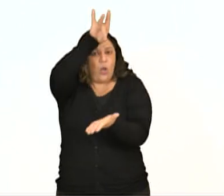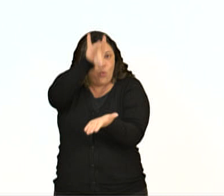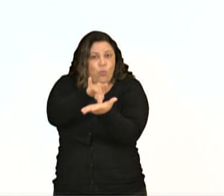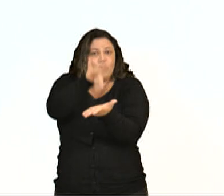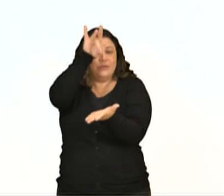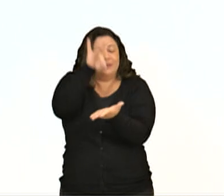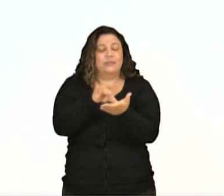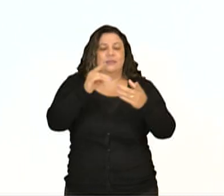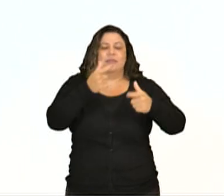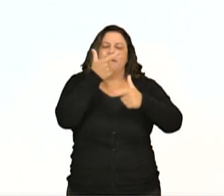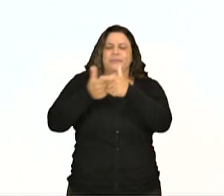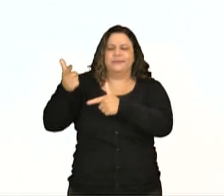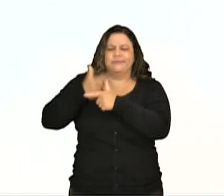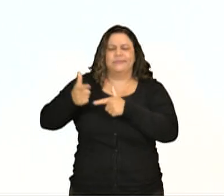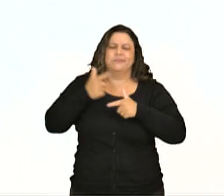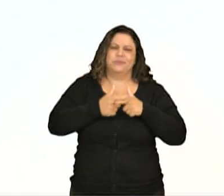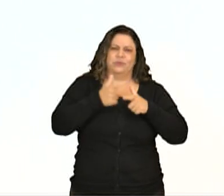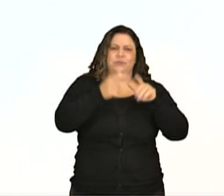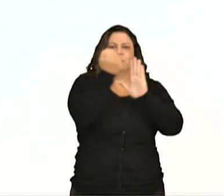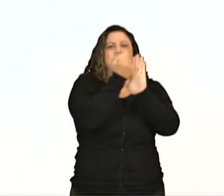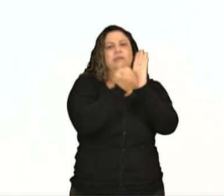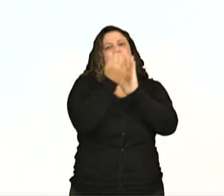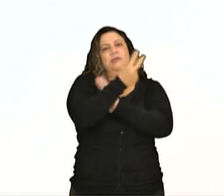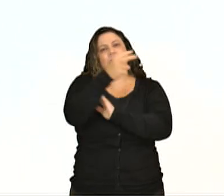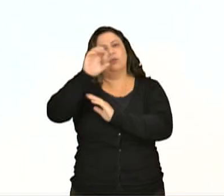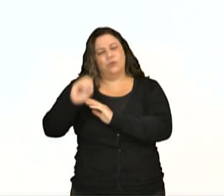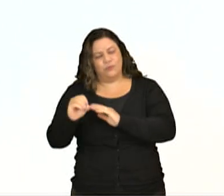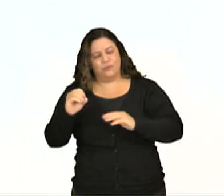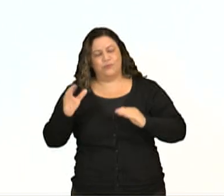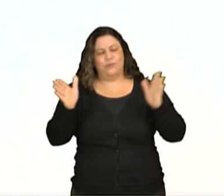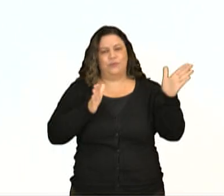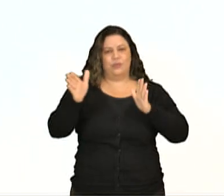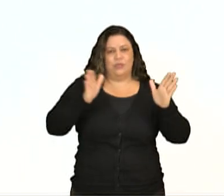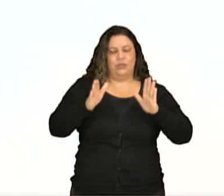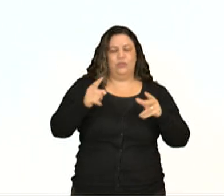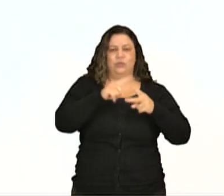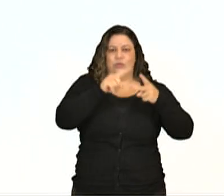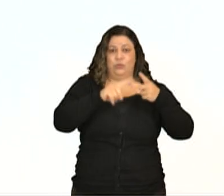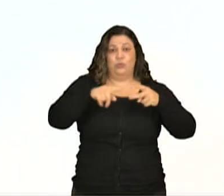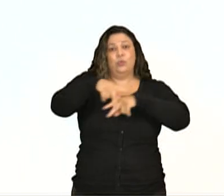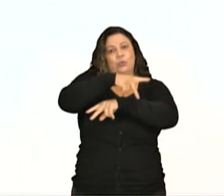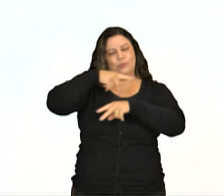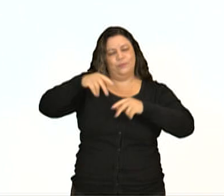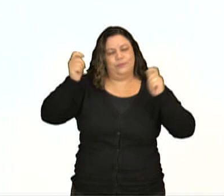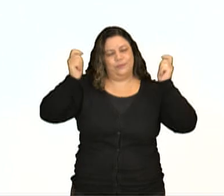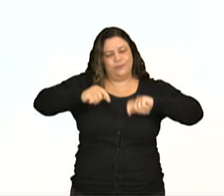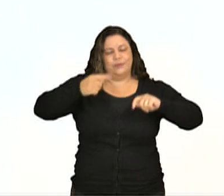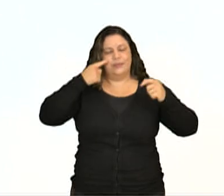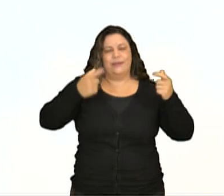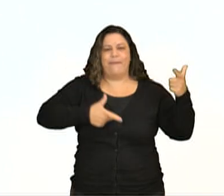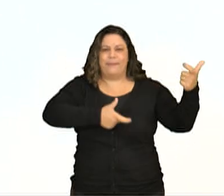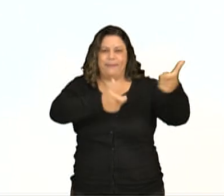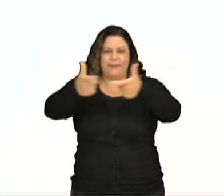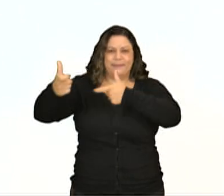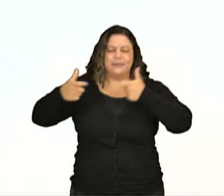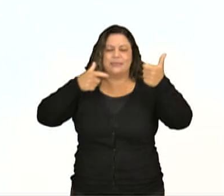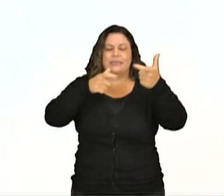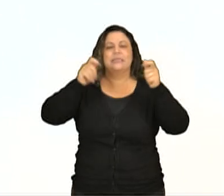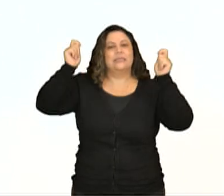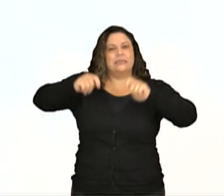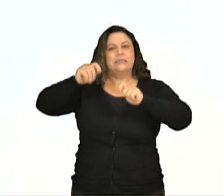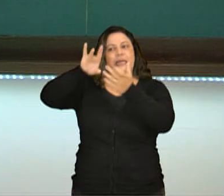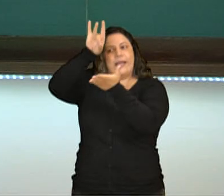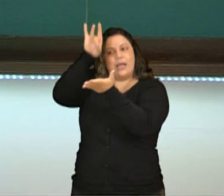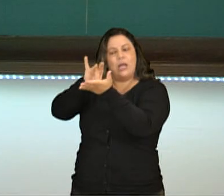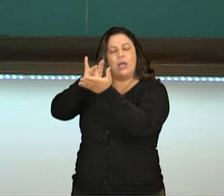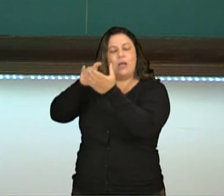original para os problemas no século XX entre israelenses e palestinos. Então, os confrontos atuais têm essa origem lá no